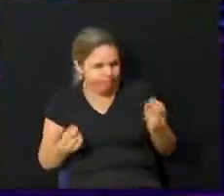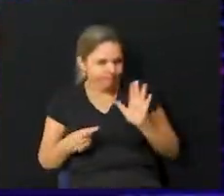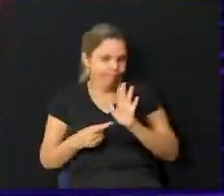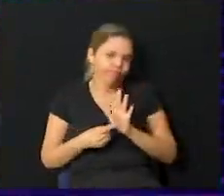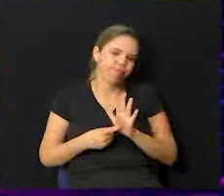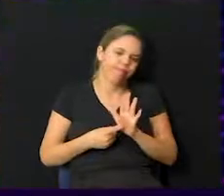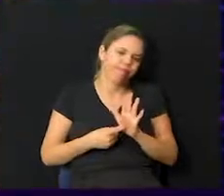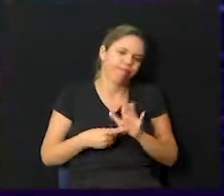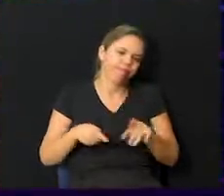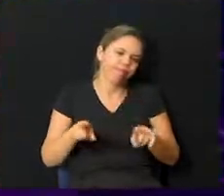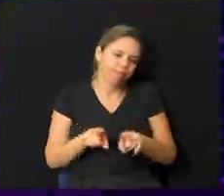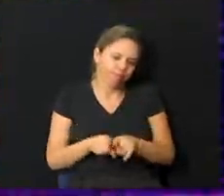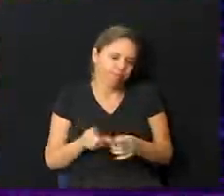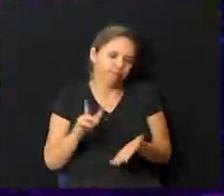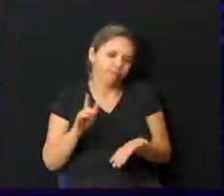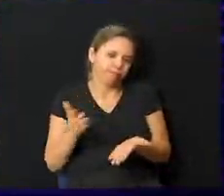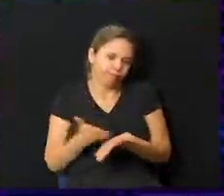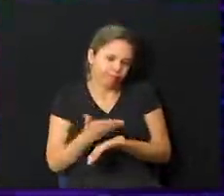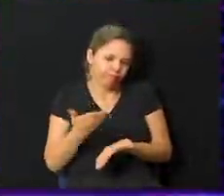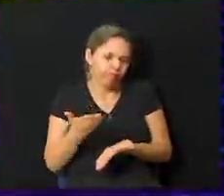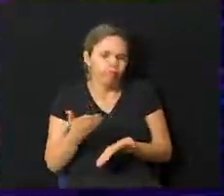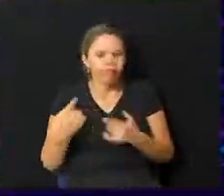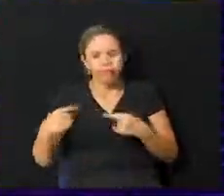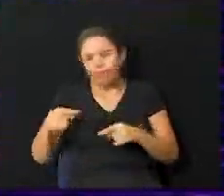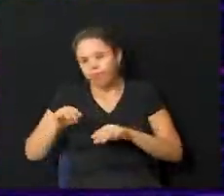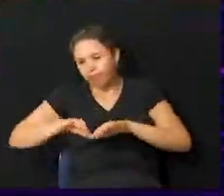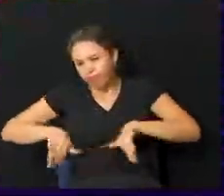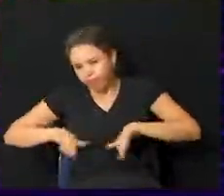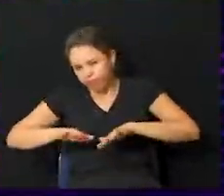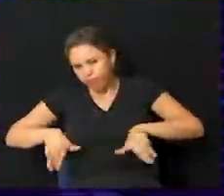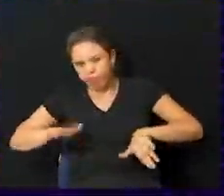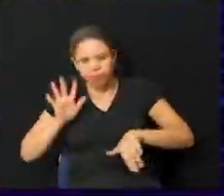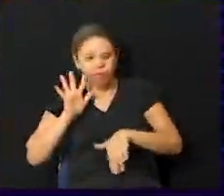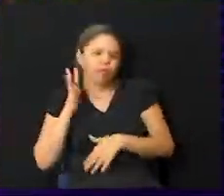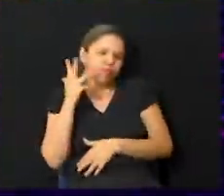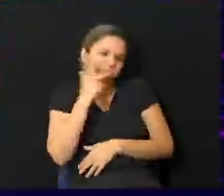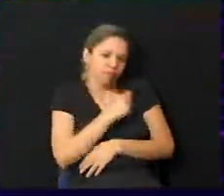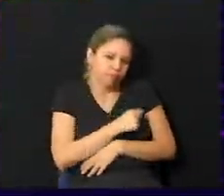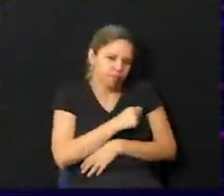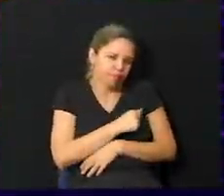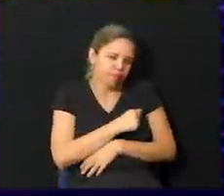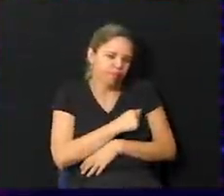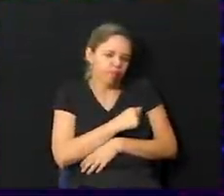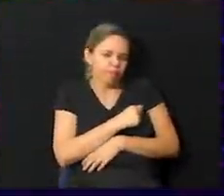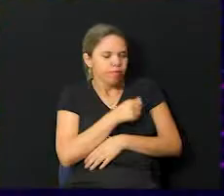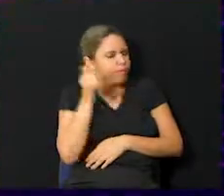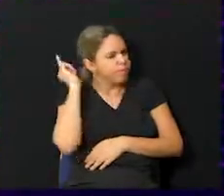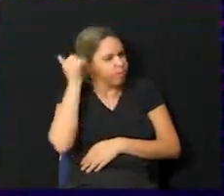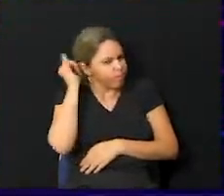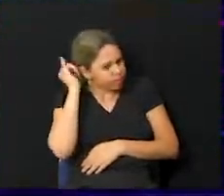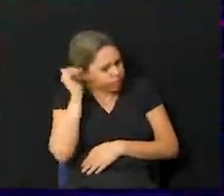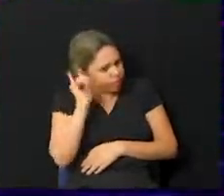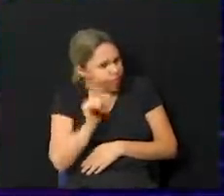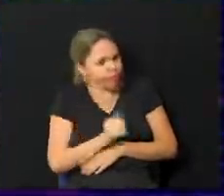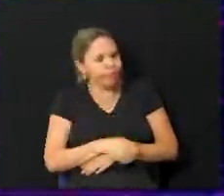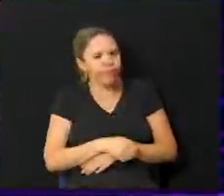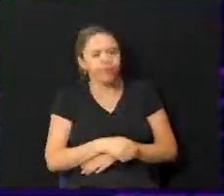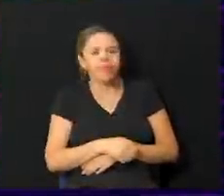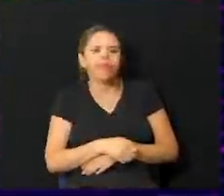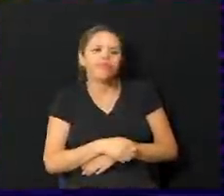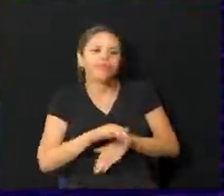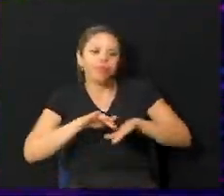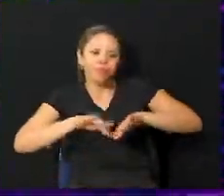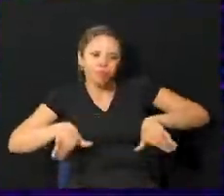Toca Livros também, mas depois eu vi as musiquinhas separadas e tal, elas contam a narrativa, né, mas são